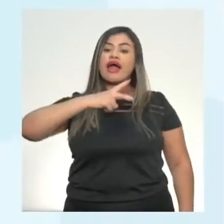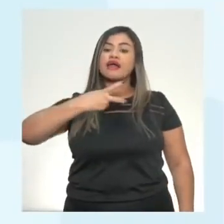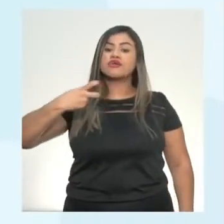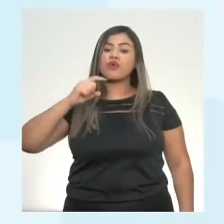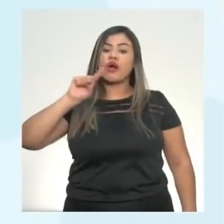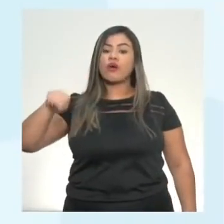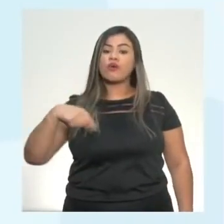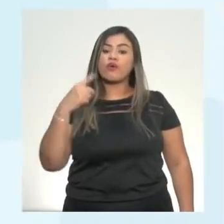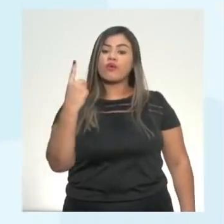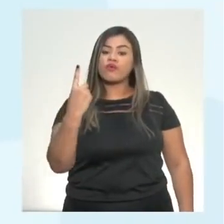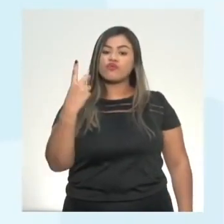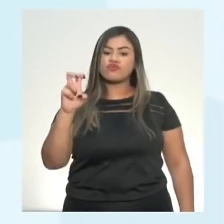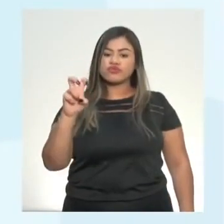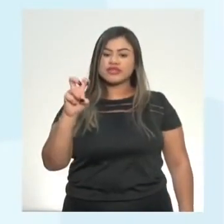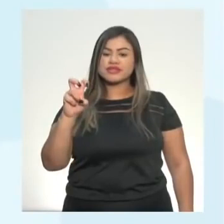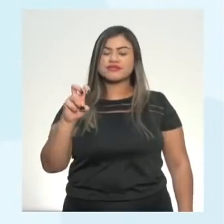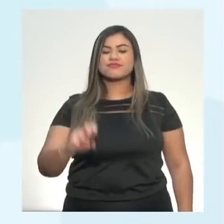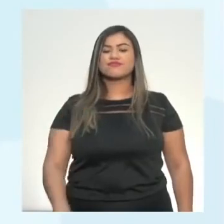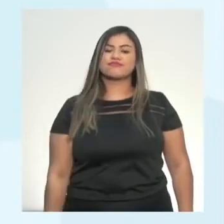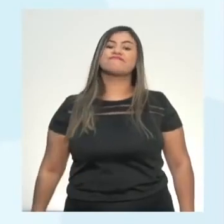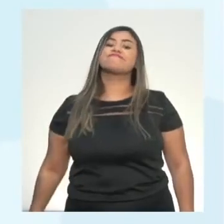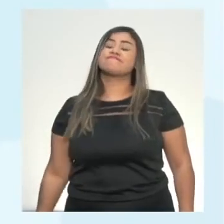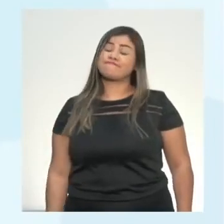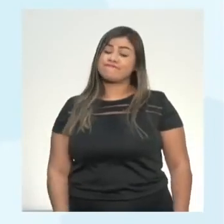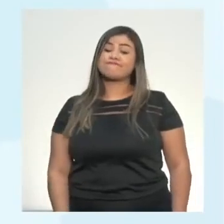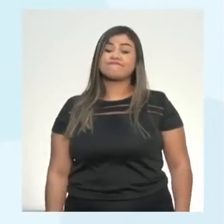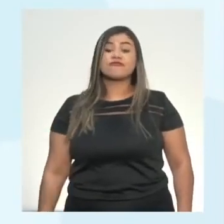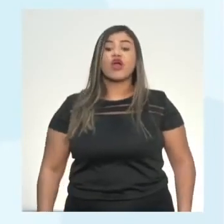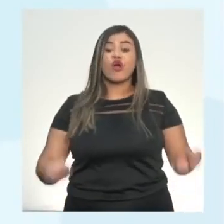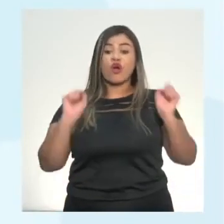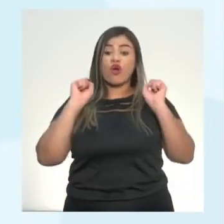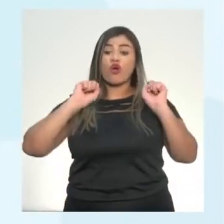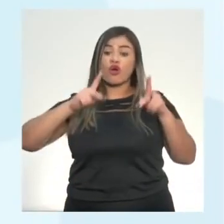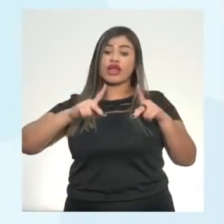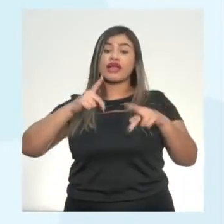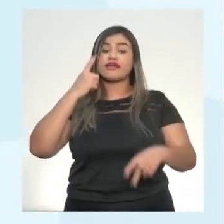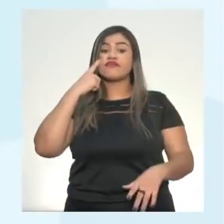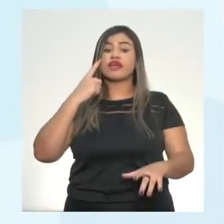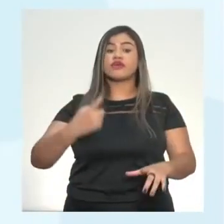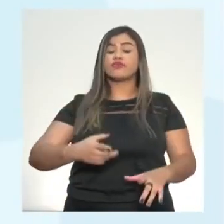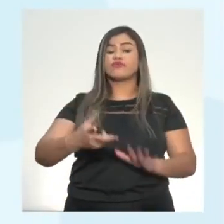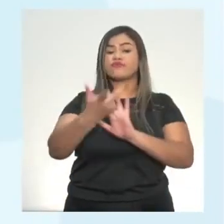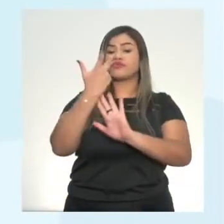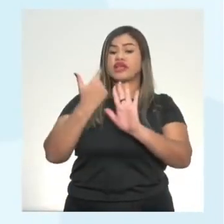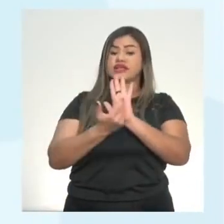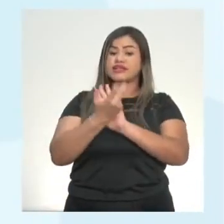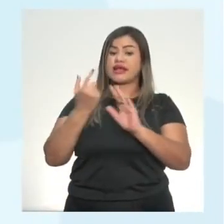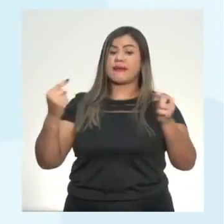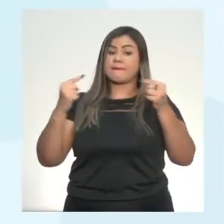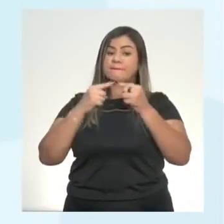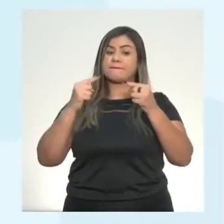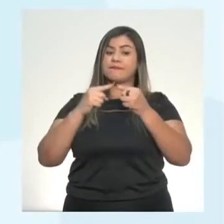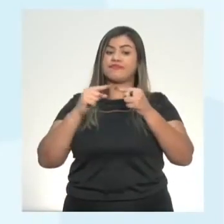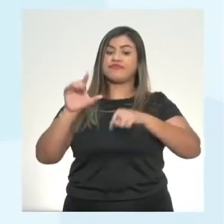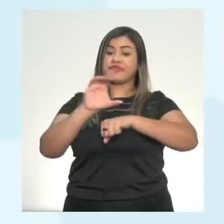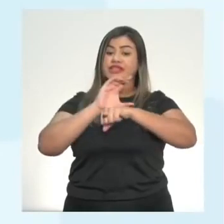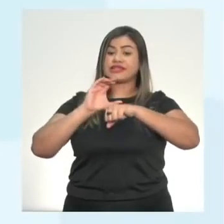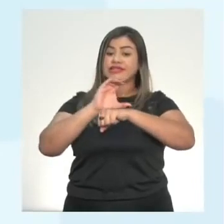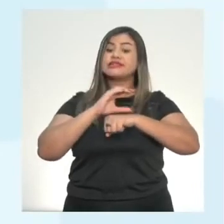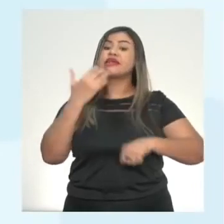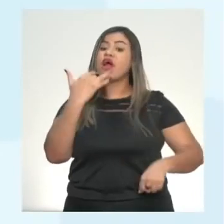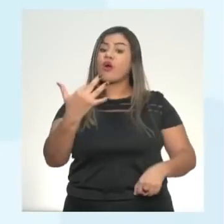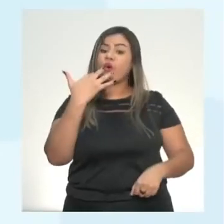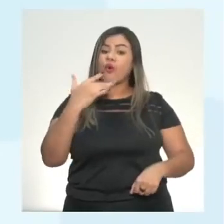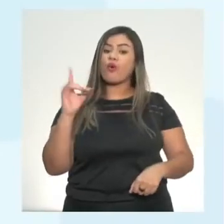a 1,5. Bom, observe que você tem uma figura aqui em